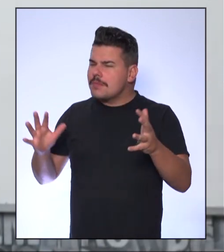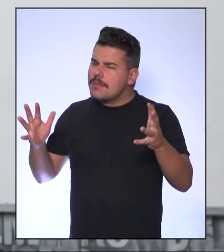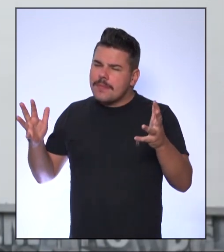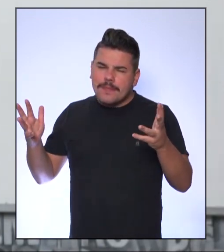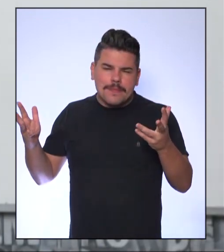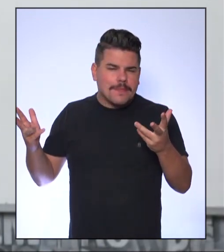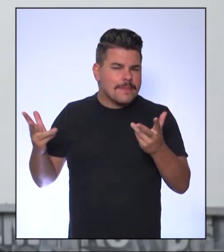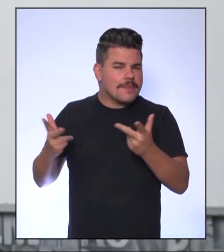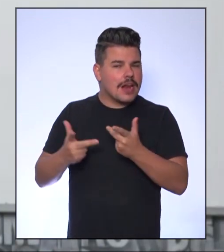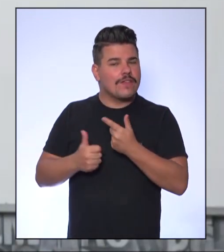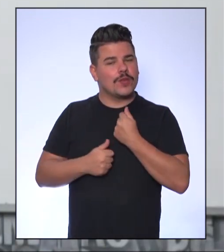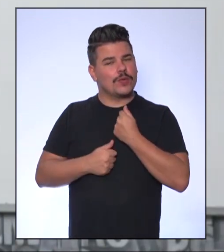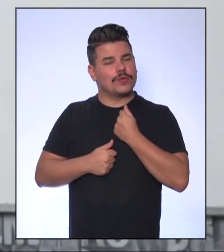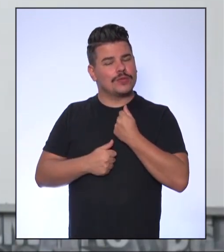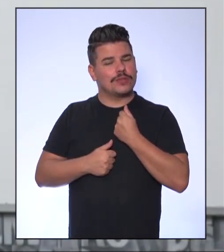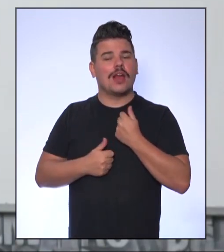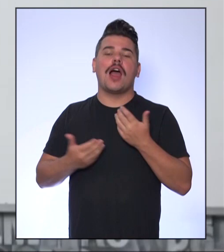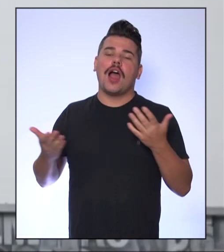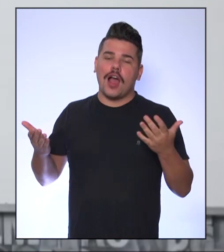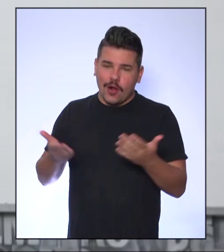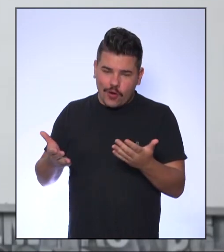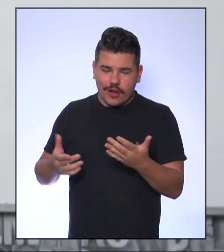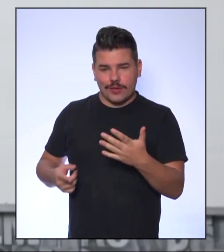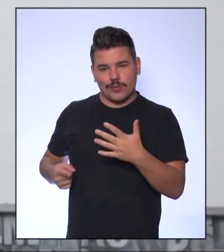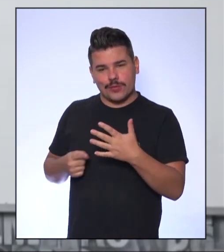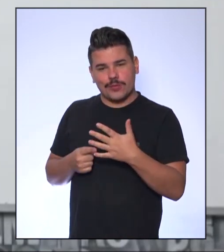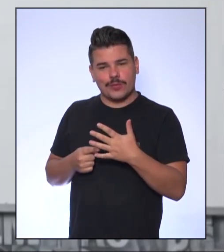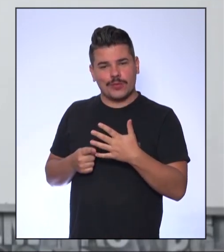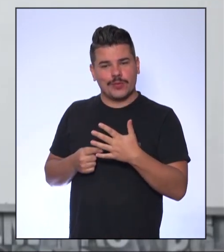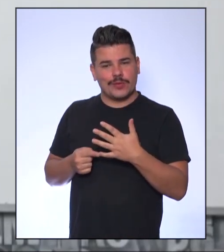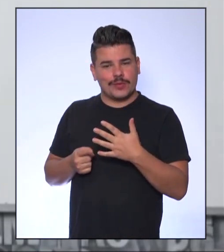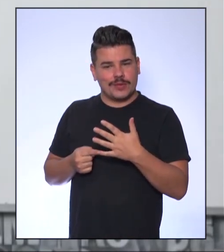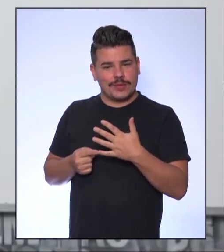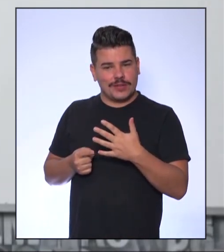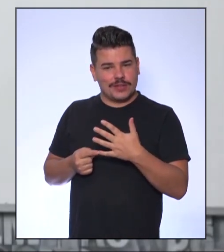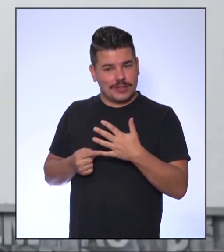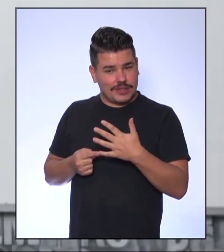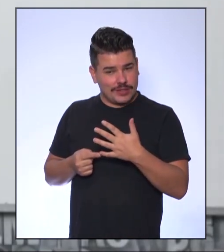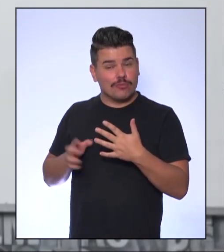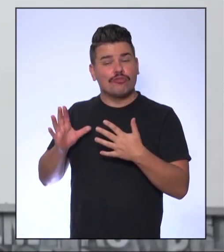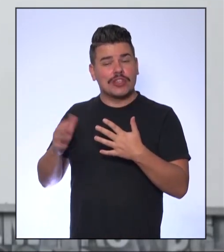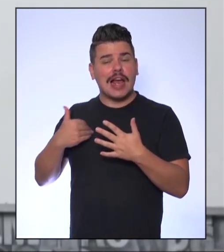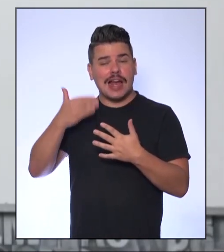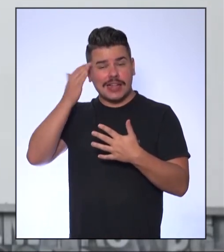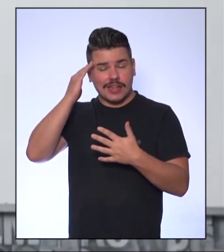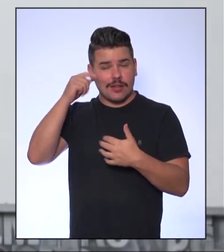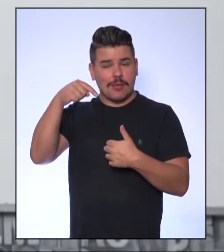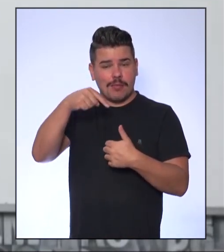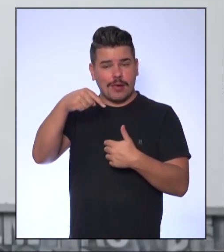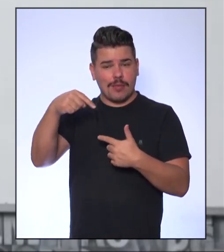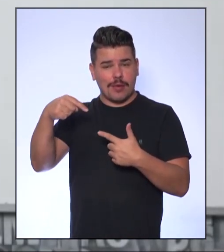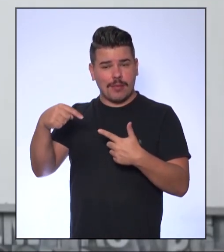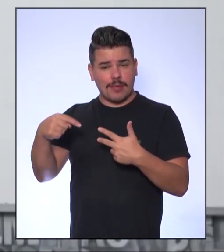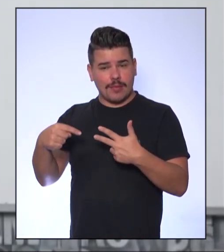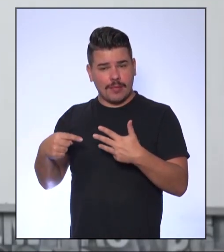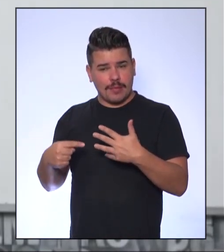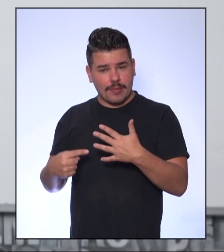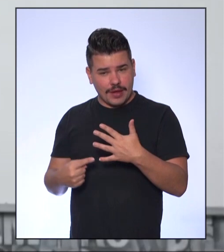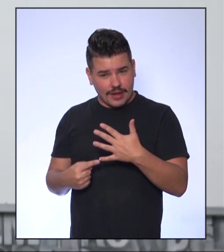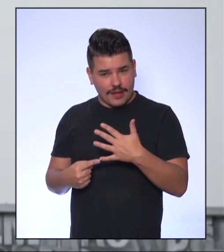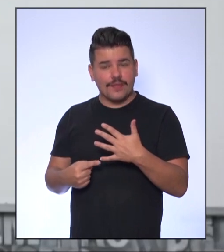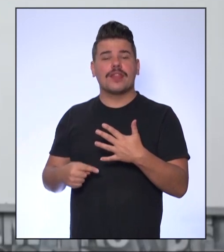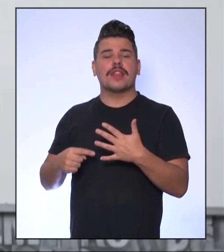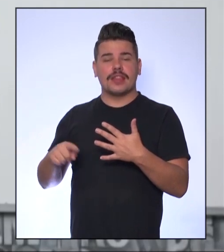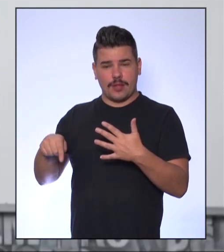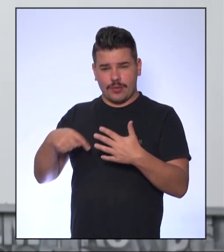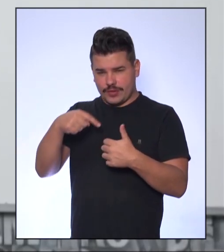maravilhoso. E aí vem o elemento 5. Depois que eu entendo esses 4 pontos, que nós veremos ainda hoje, eles com rigor